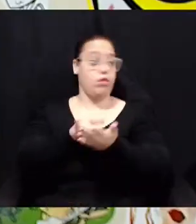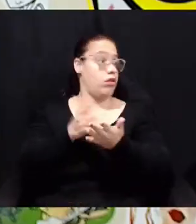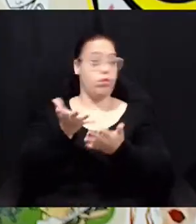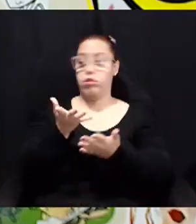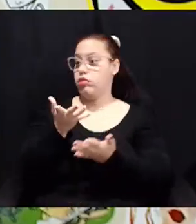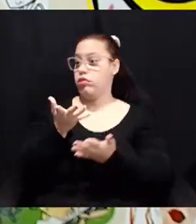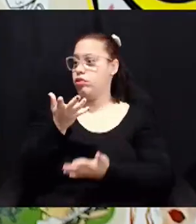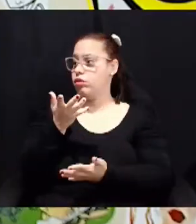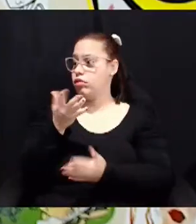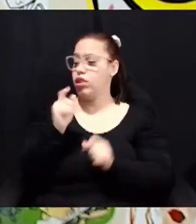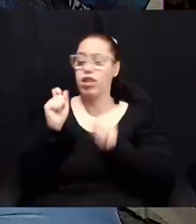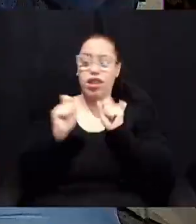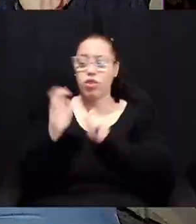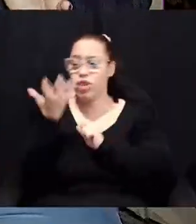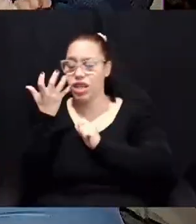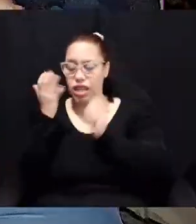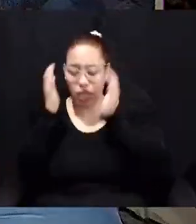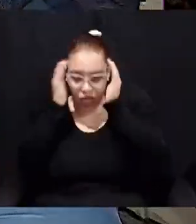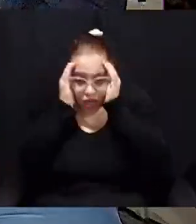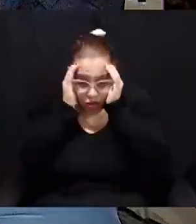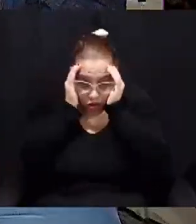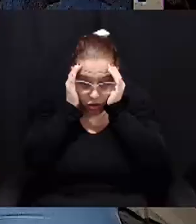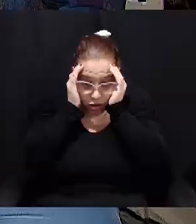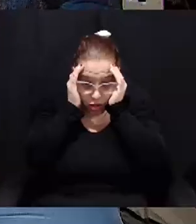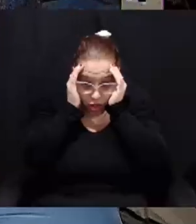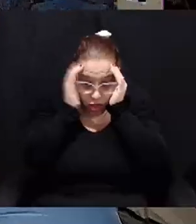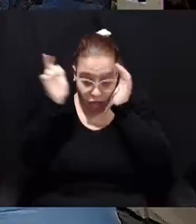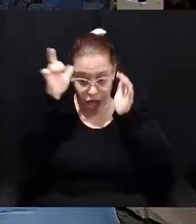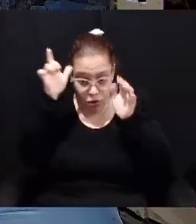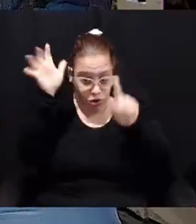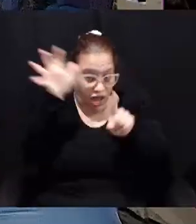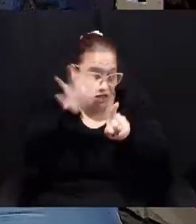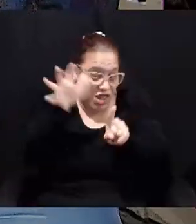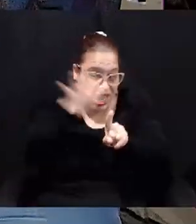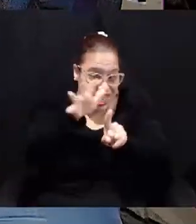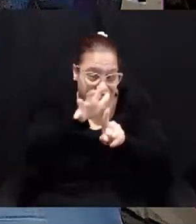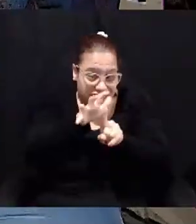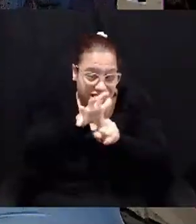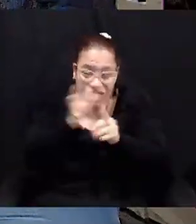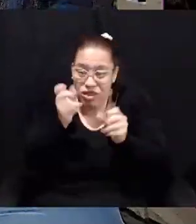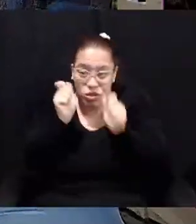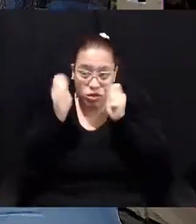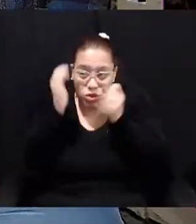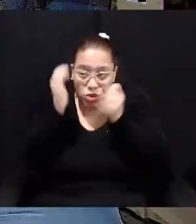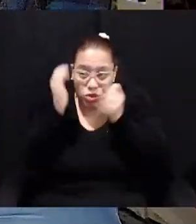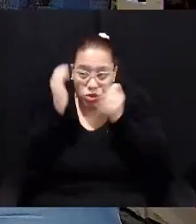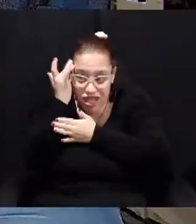será que está acontecendo aqui, que esse demônio está influenciando tudo. E está pegando. Então é um quadrinho muito interessante